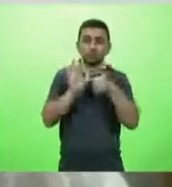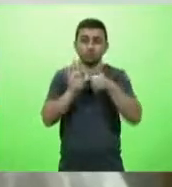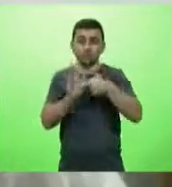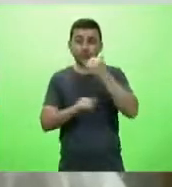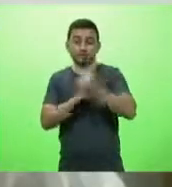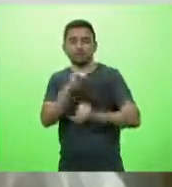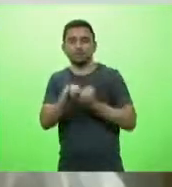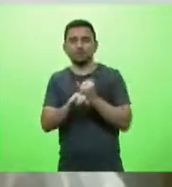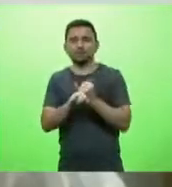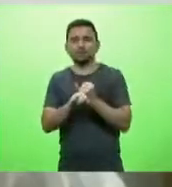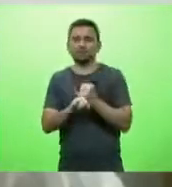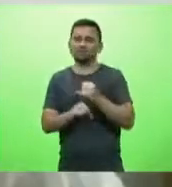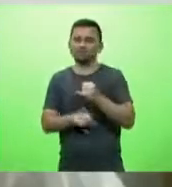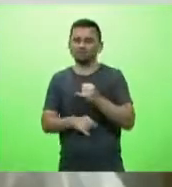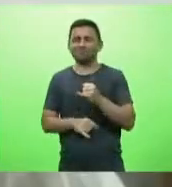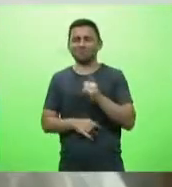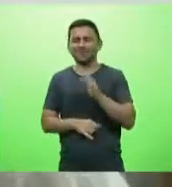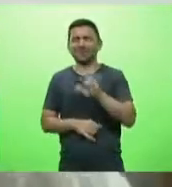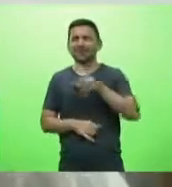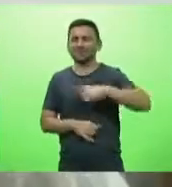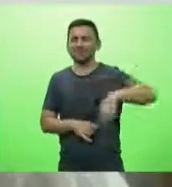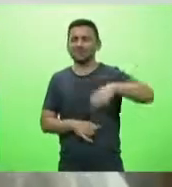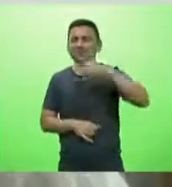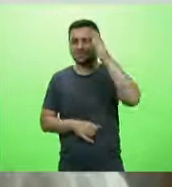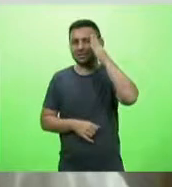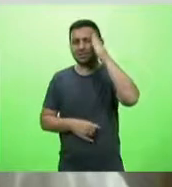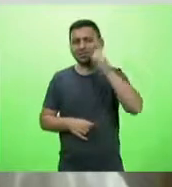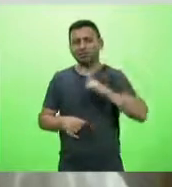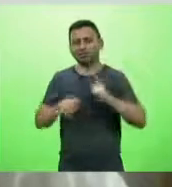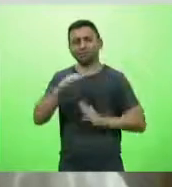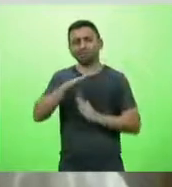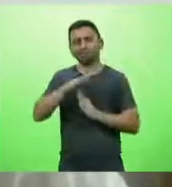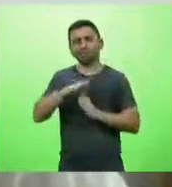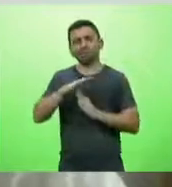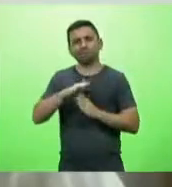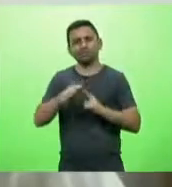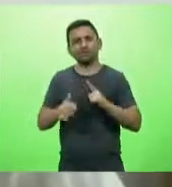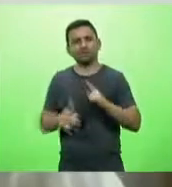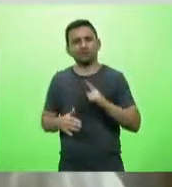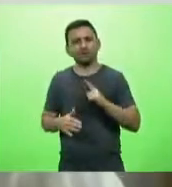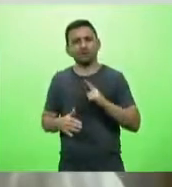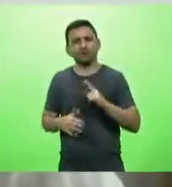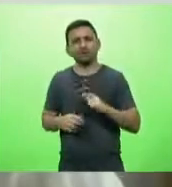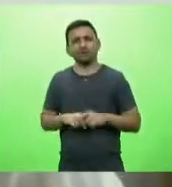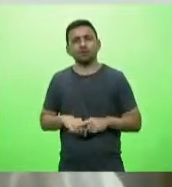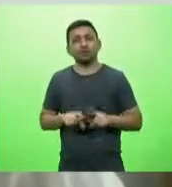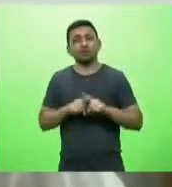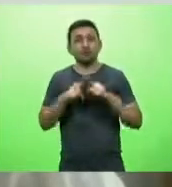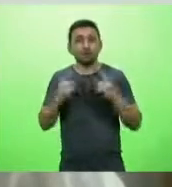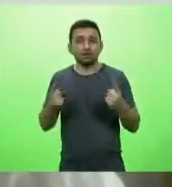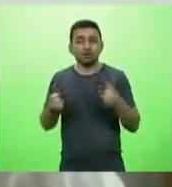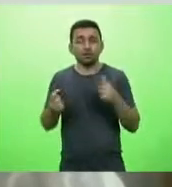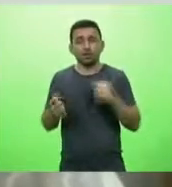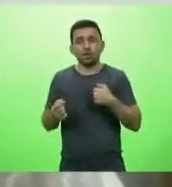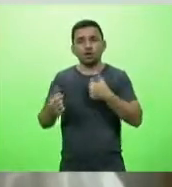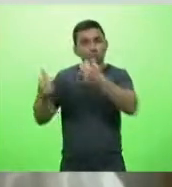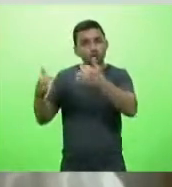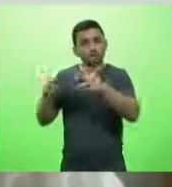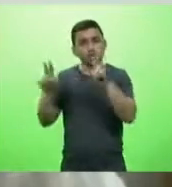virtuais, mas a gente sabe o limite que isso tem. Então, a primeira questão que eu abordei com a presidenta, que nos